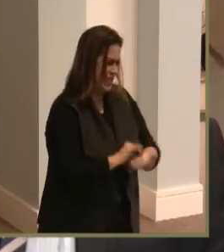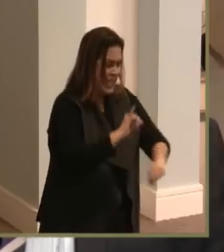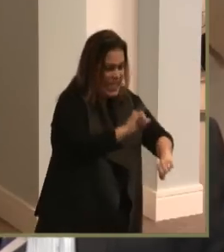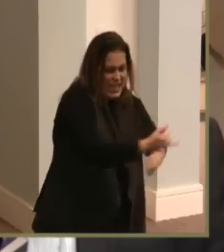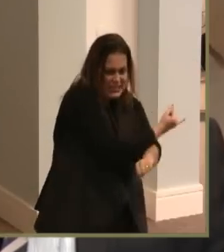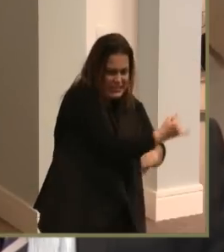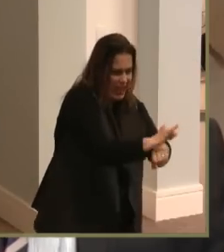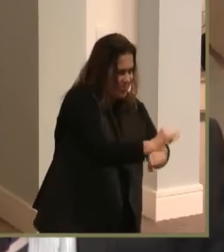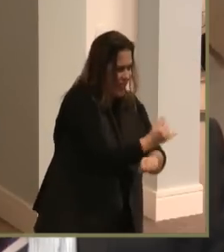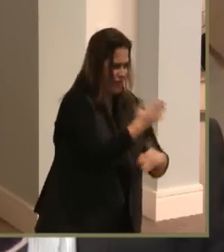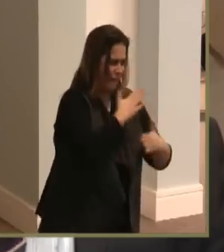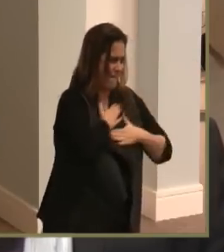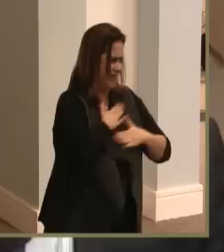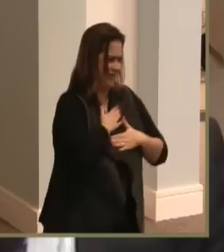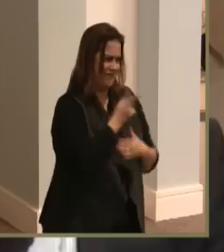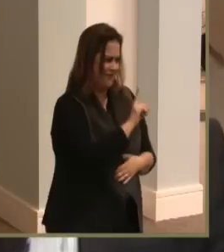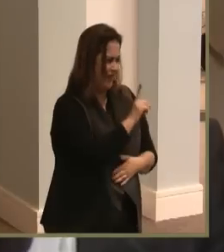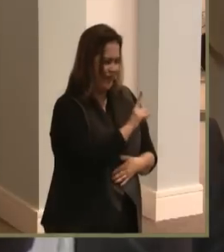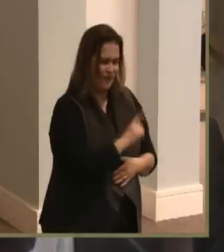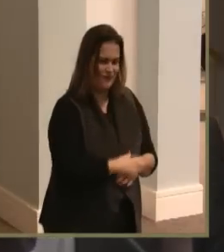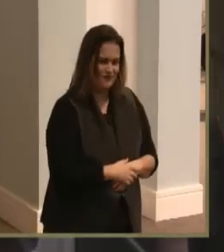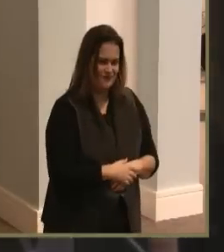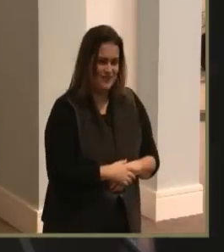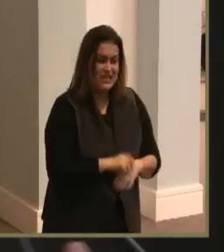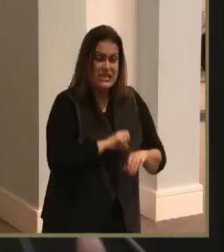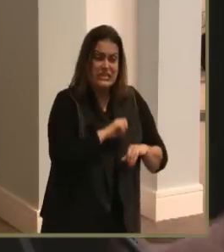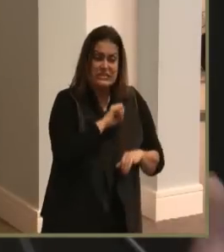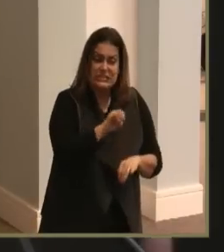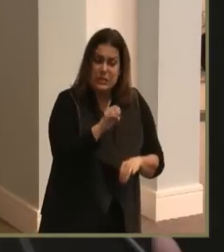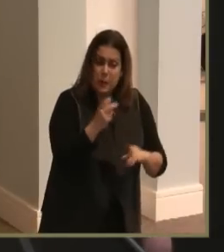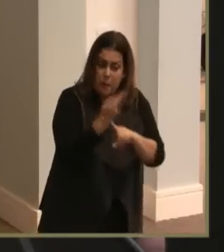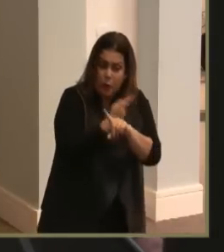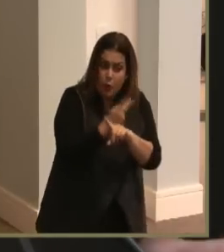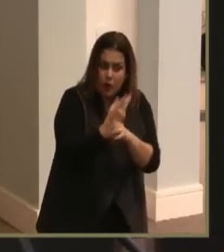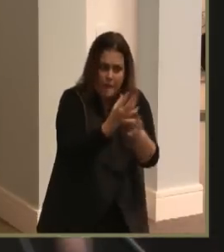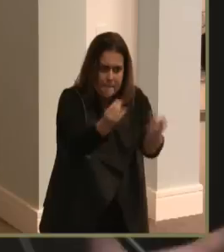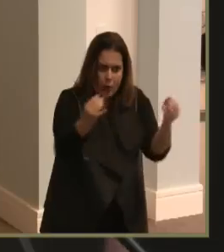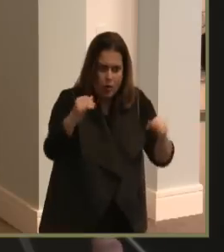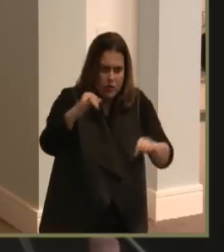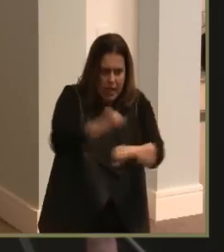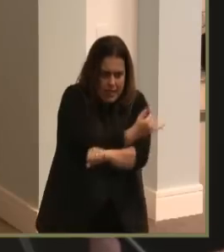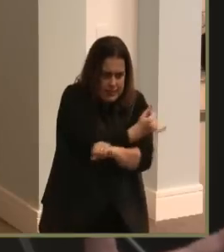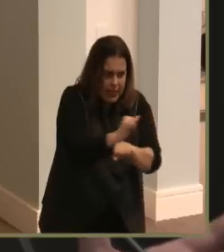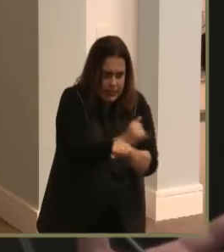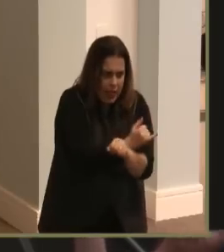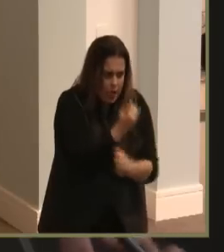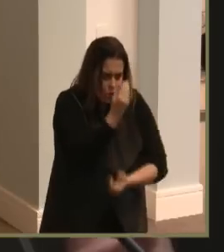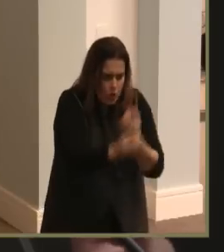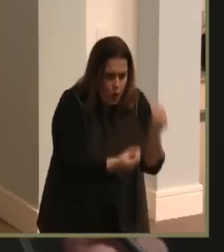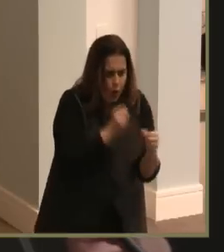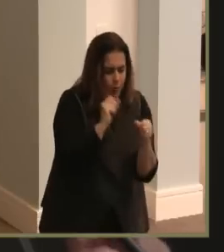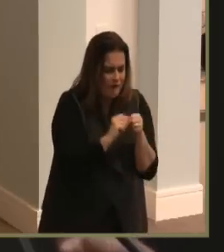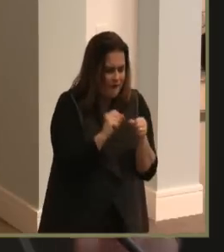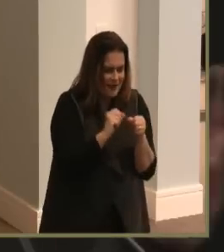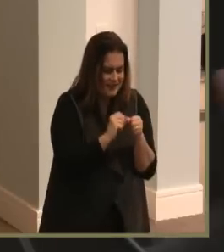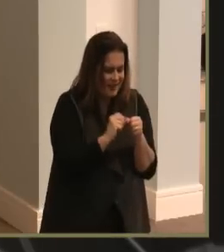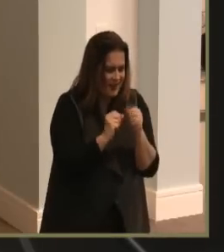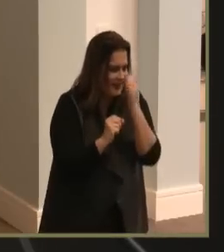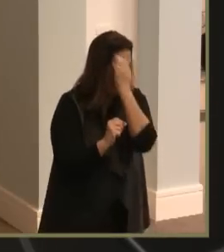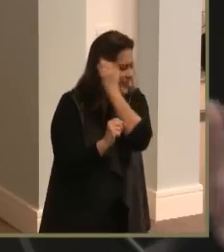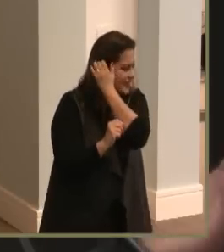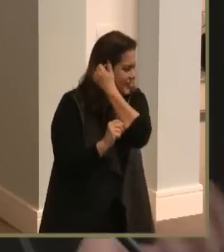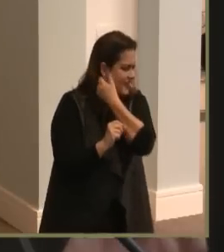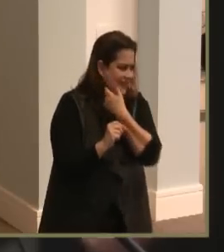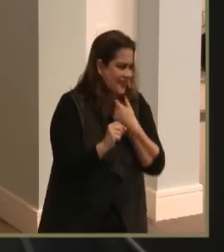homem. Quando nós buscamos muitas estratégias e muitas formas de administrar e de cuidar, mas na verdade a estratégia é o